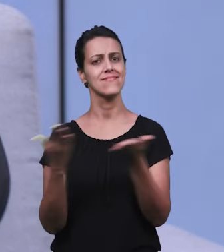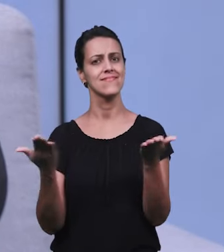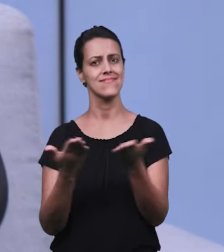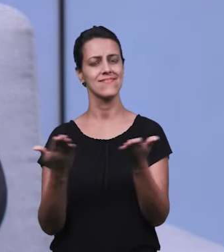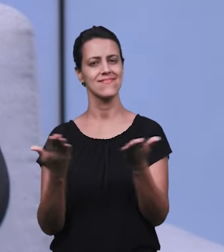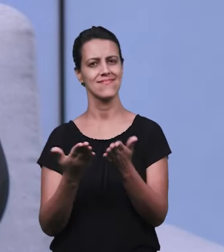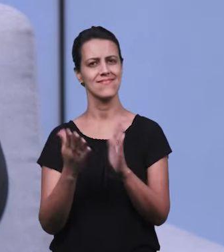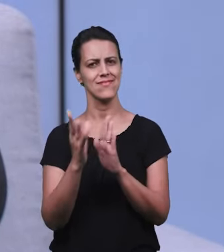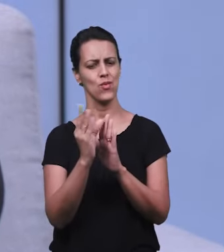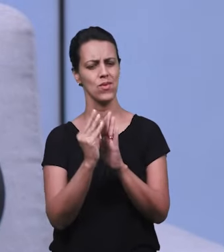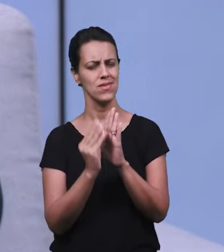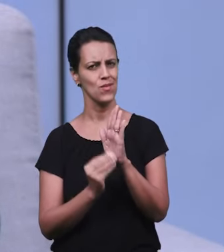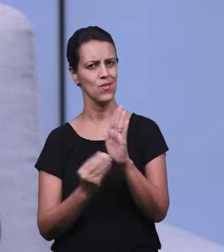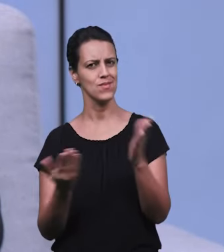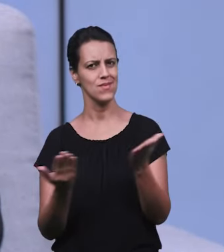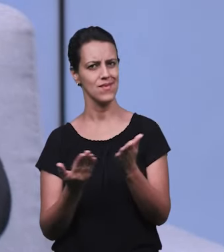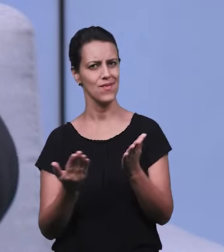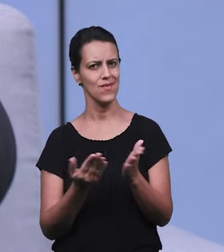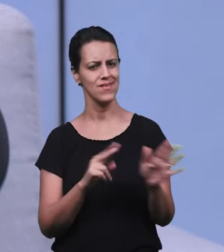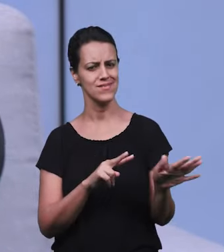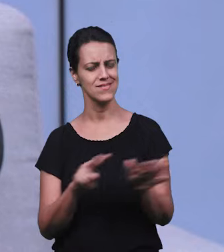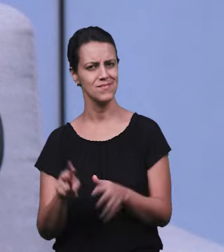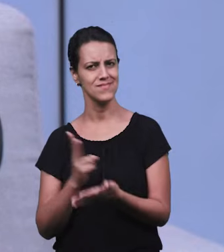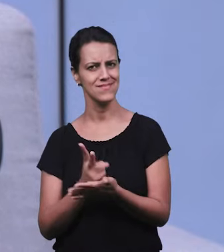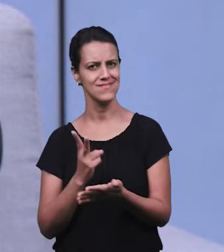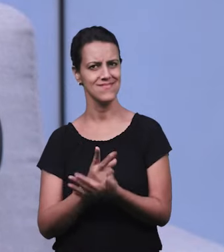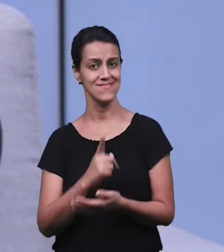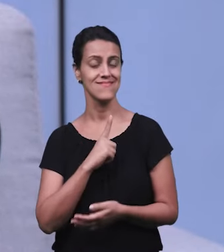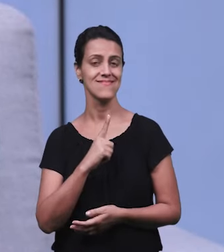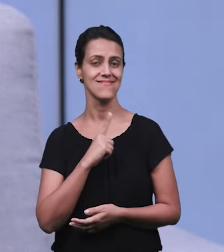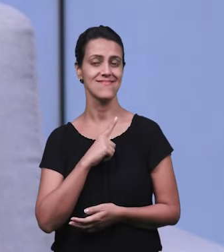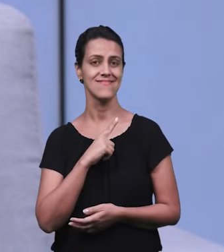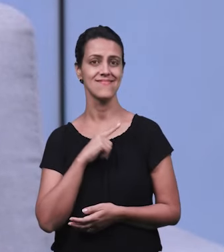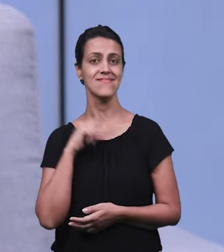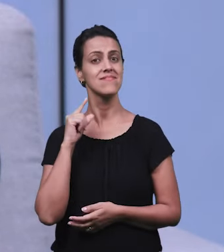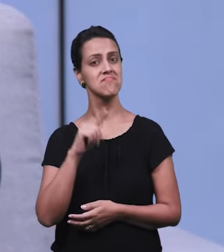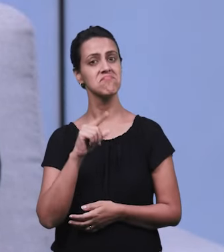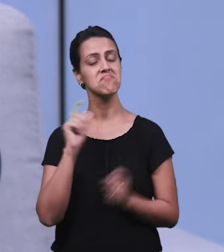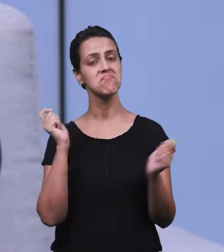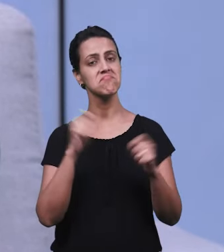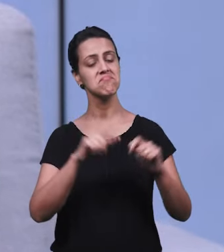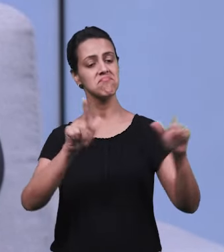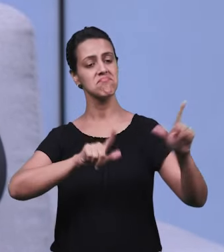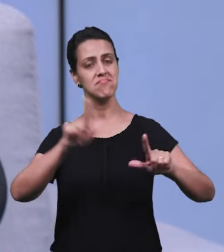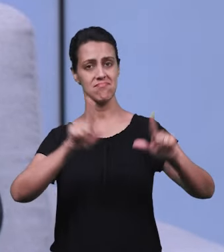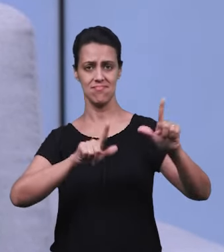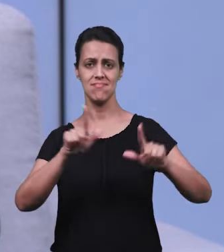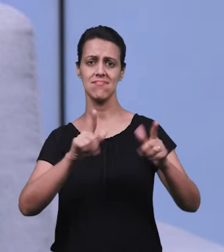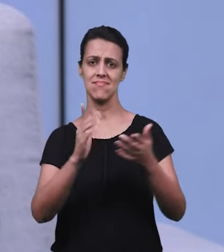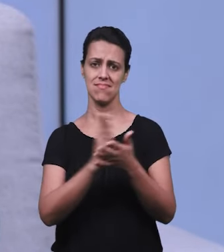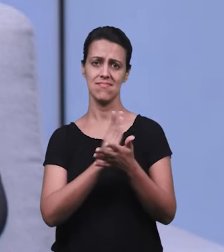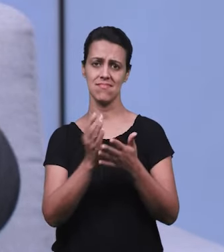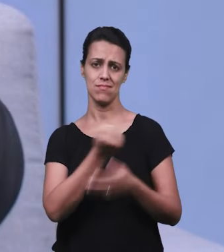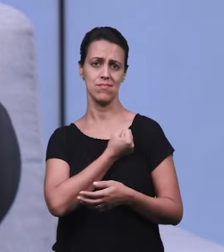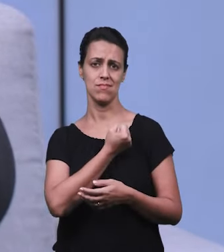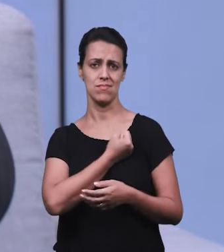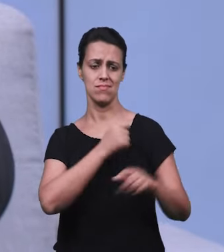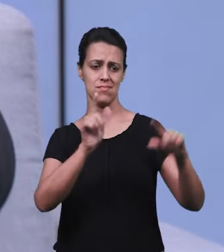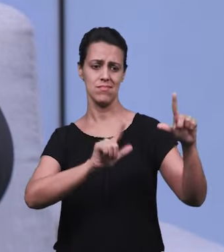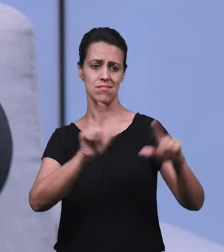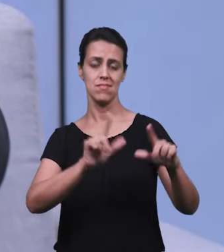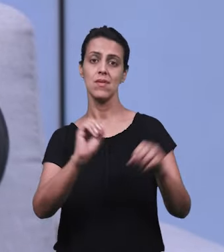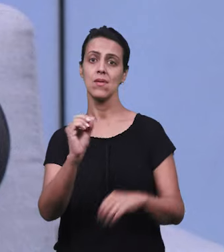nosso conteúdo, o nosso programa semanal, e que você assiste através da TV aberta, por alguns canais de televisão, ou